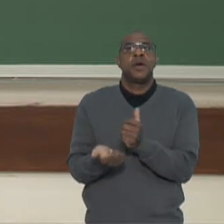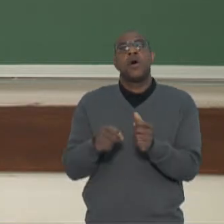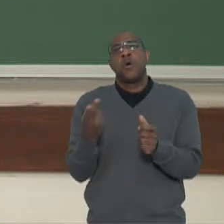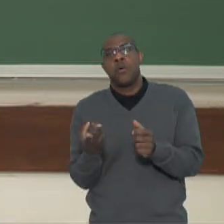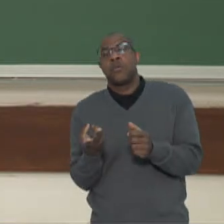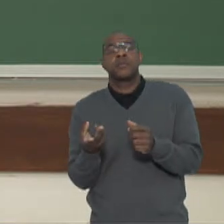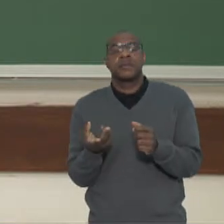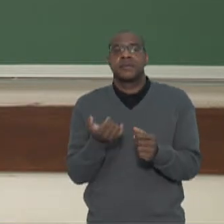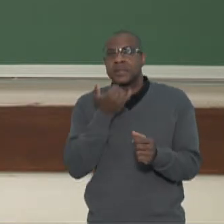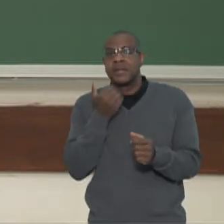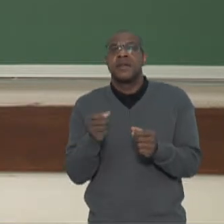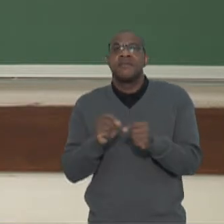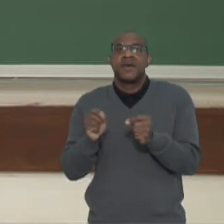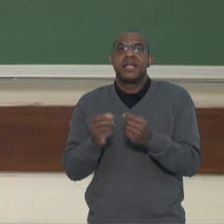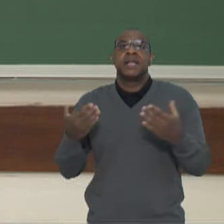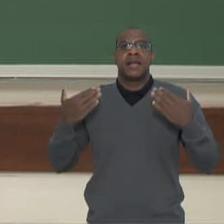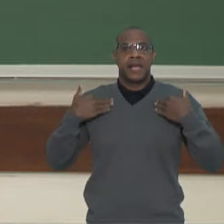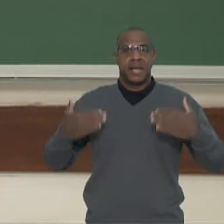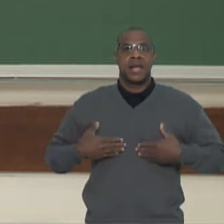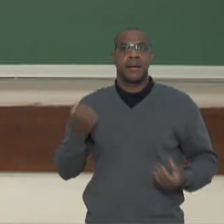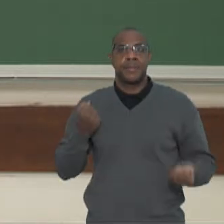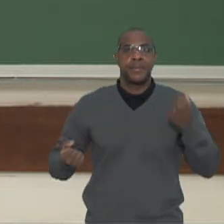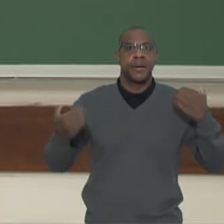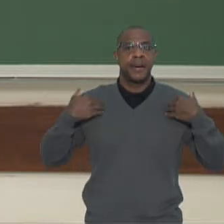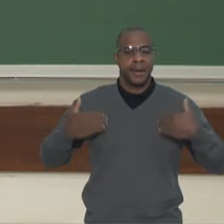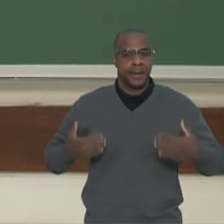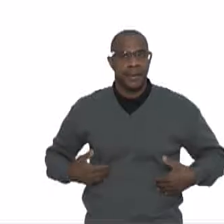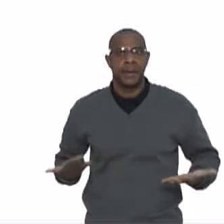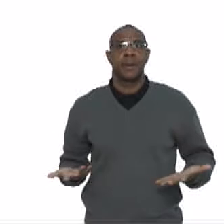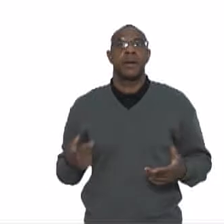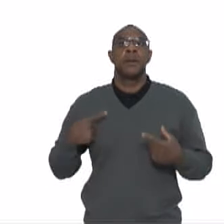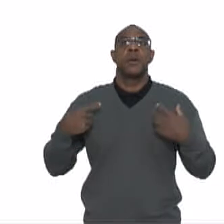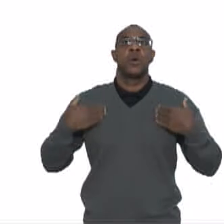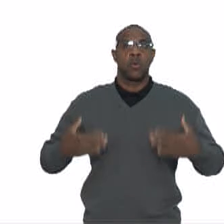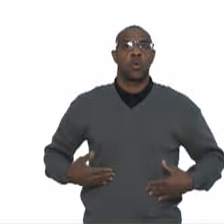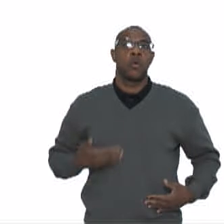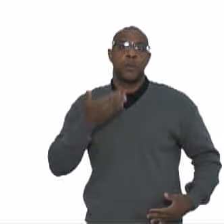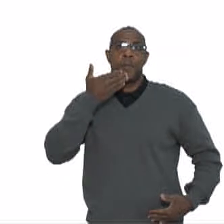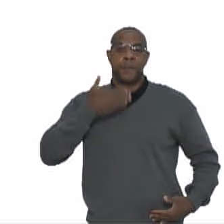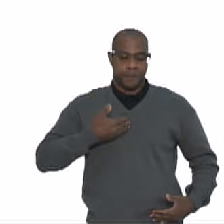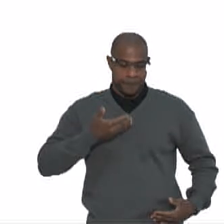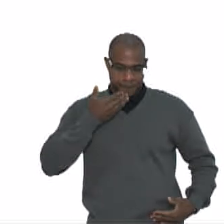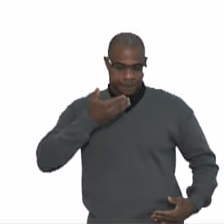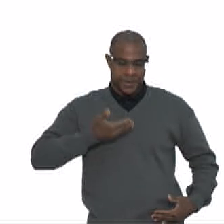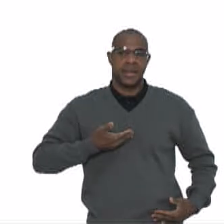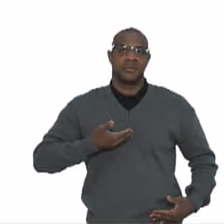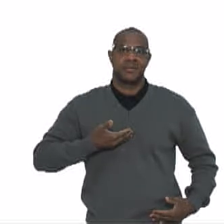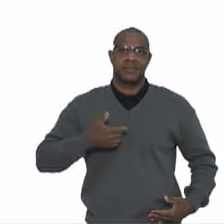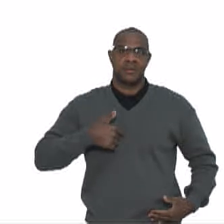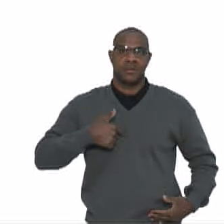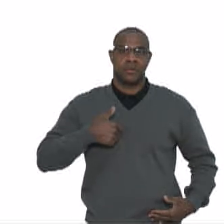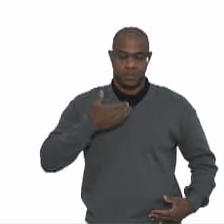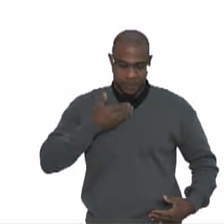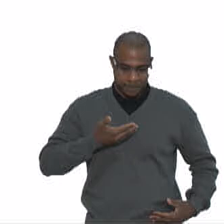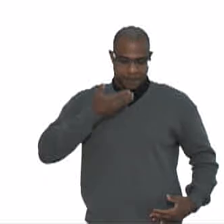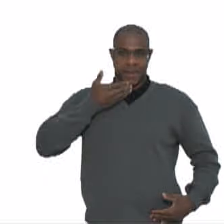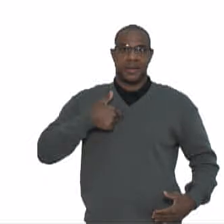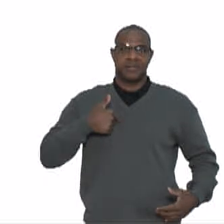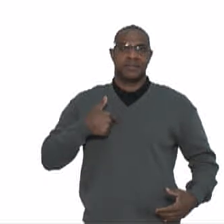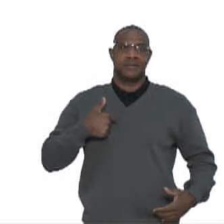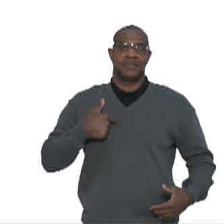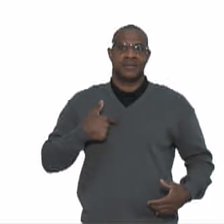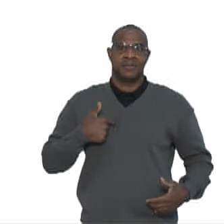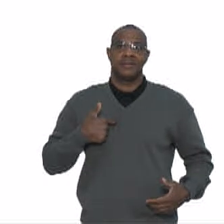Tem que se exercitar, o corpo pede, né? Porque o deporte sempre ha desempenhado um